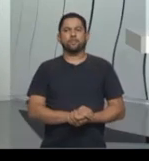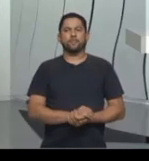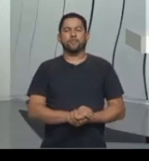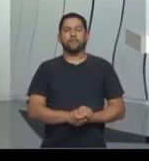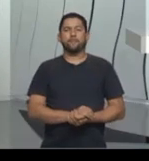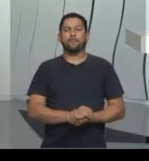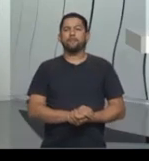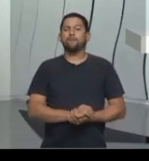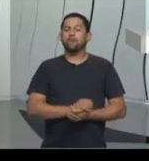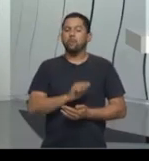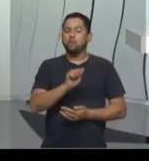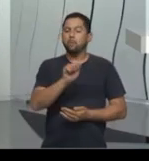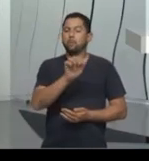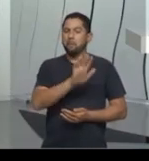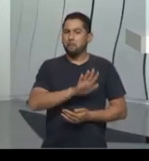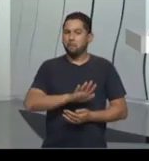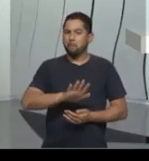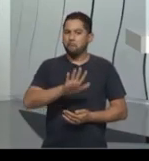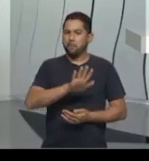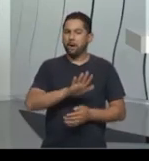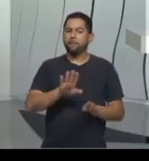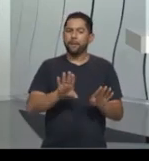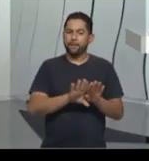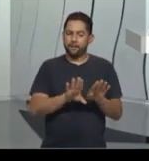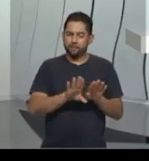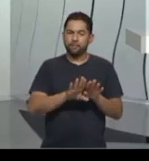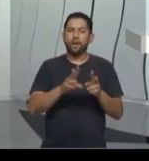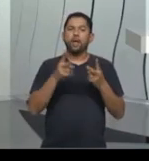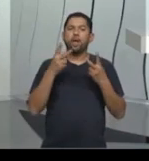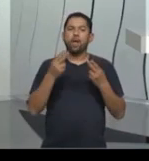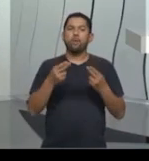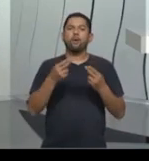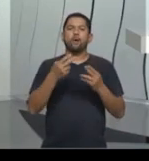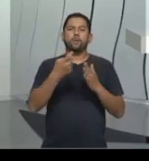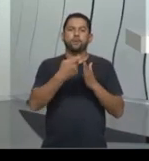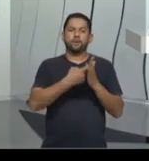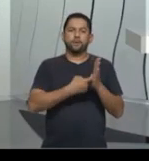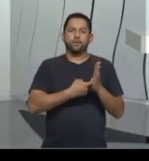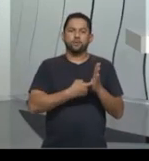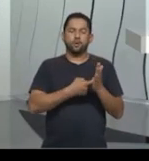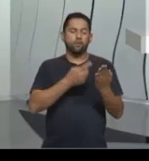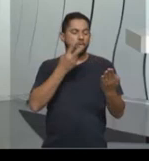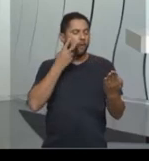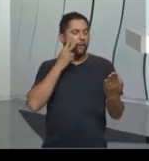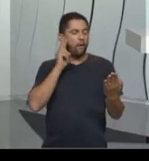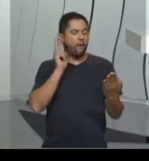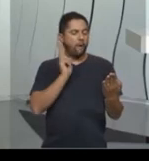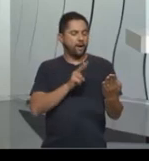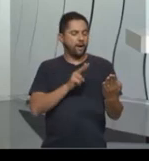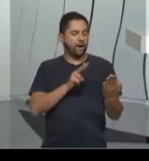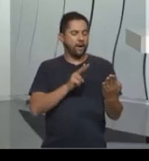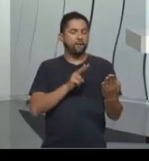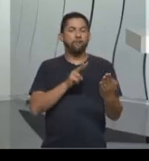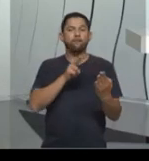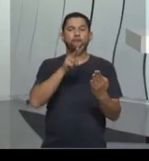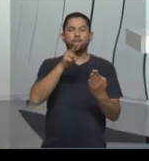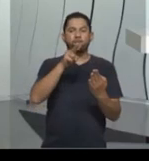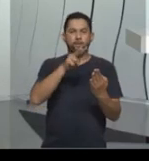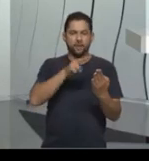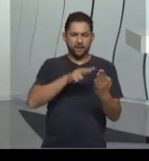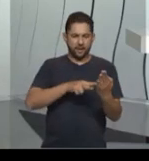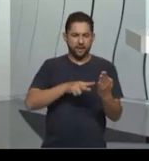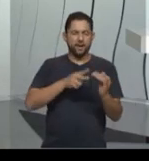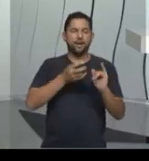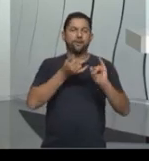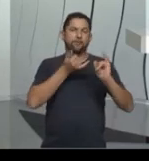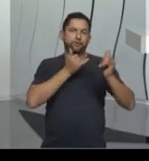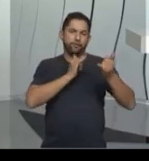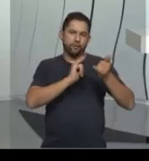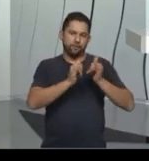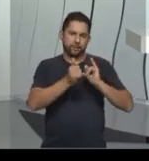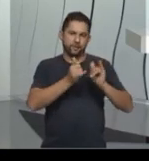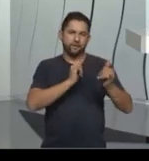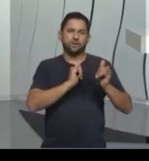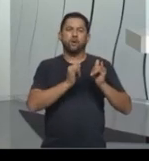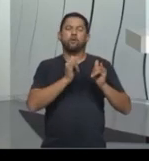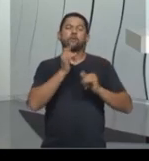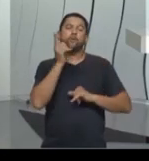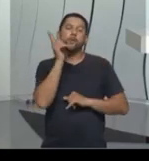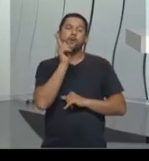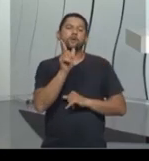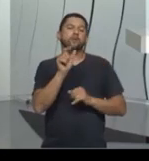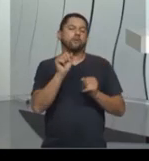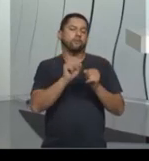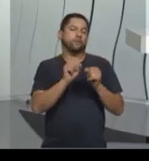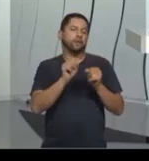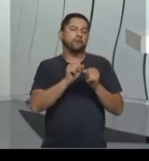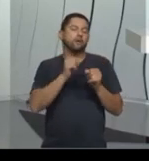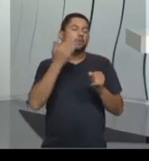uma forma de um texto, no qual você vai bater o olho nele, vai dar uma lida nas informações que ele está passando e você vai conseguir fazer